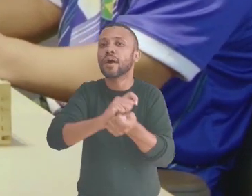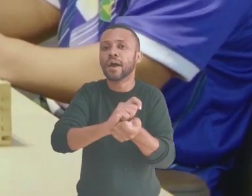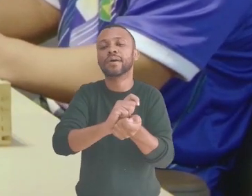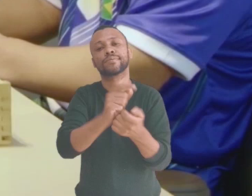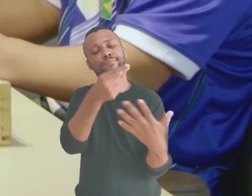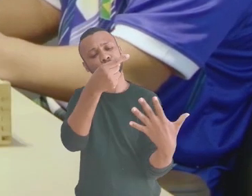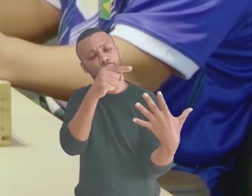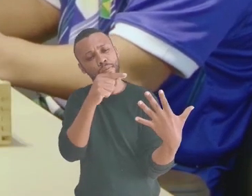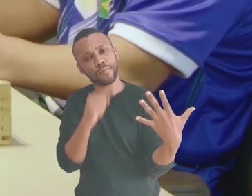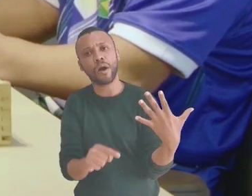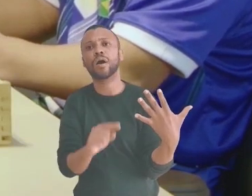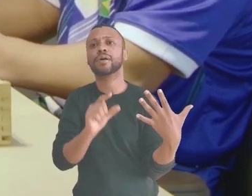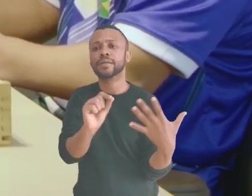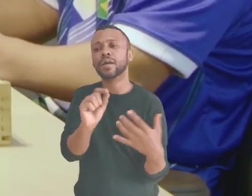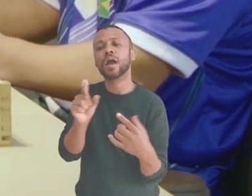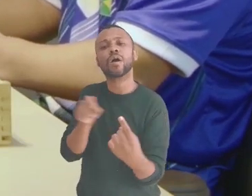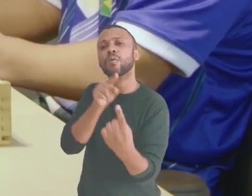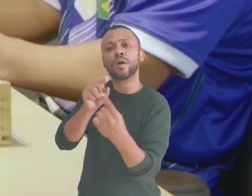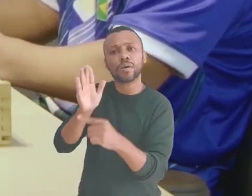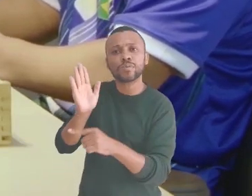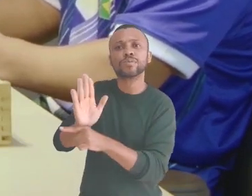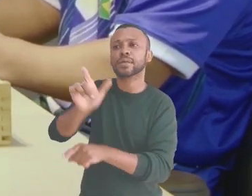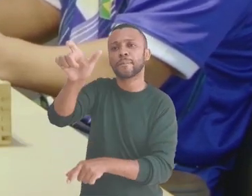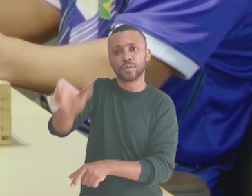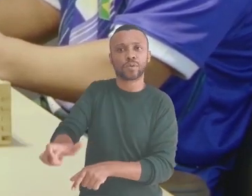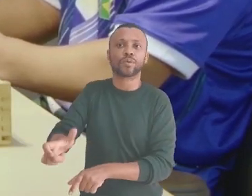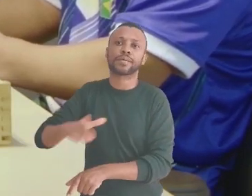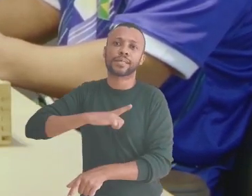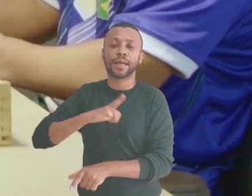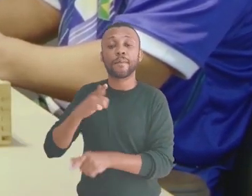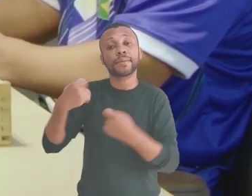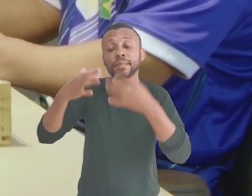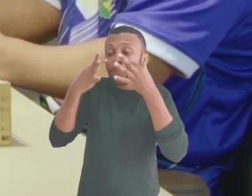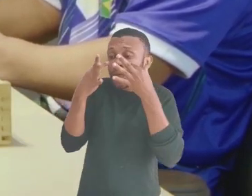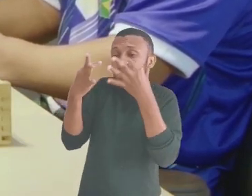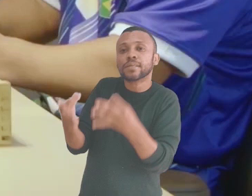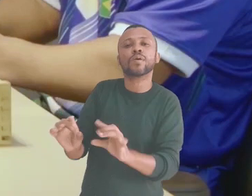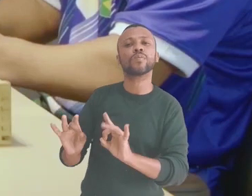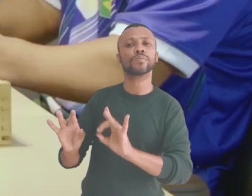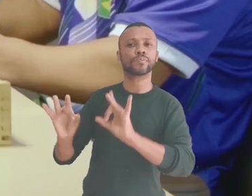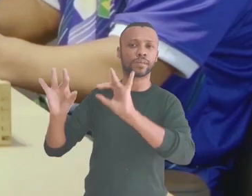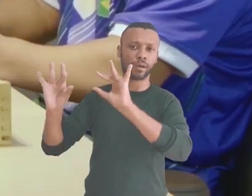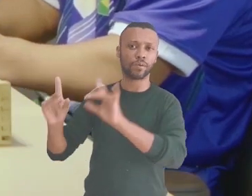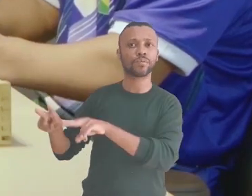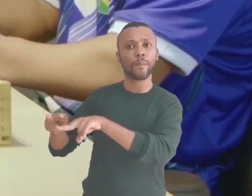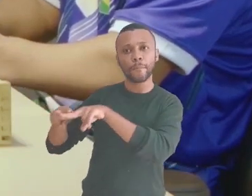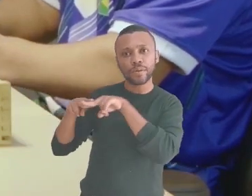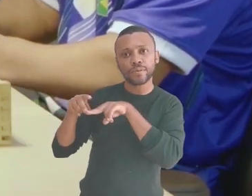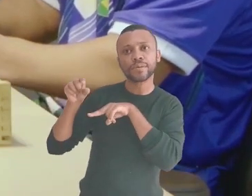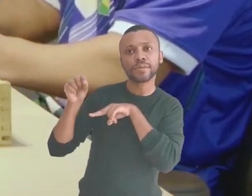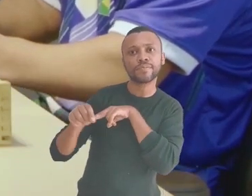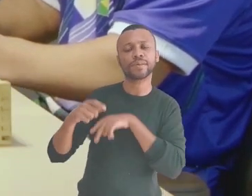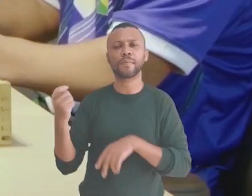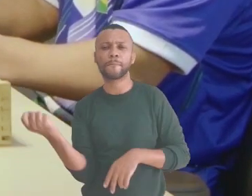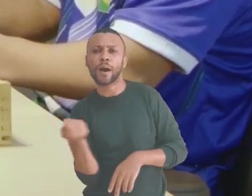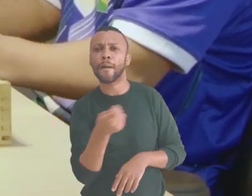pessoas que tenham condições que precisam de uma atenção especial, tá? por isso que você não joga